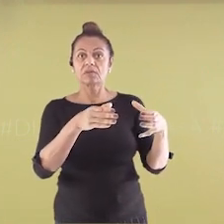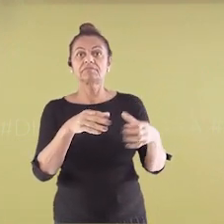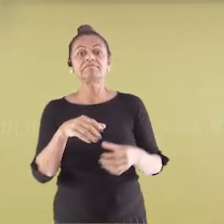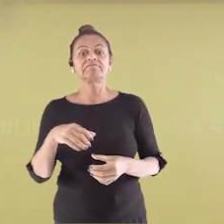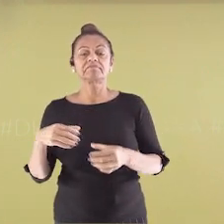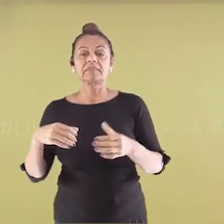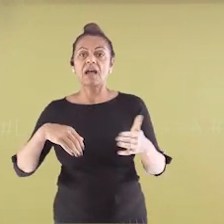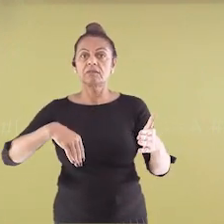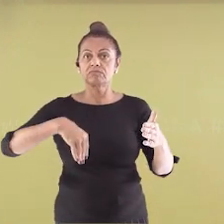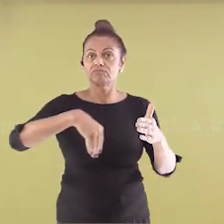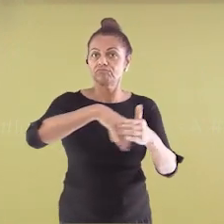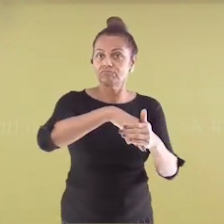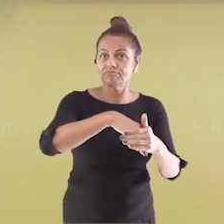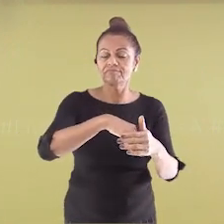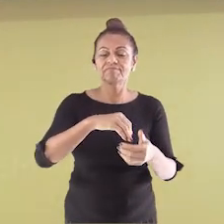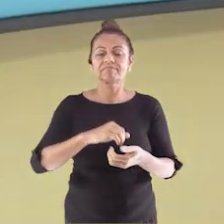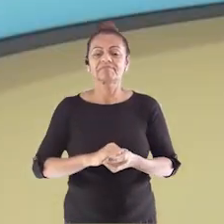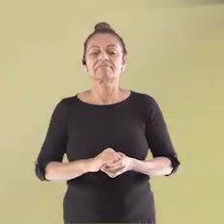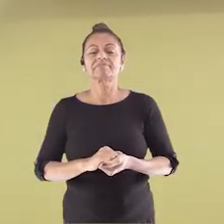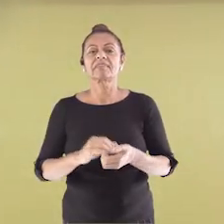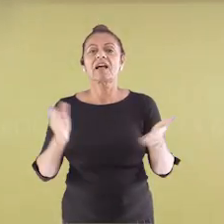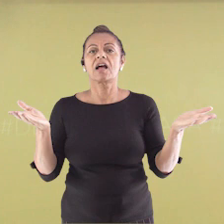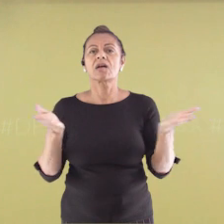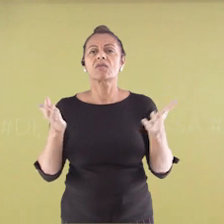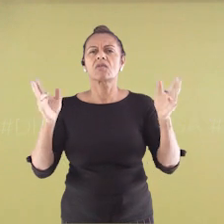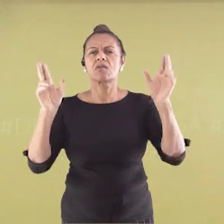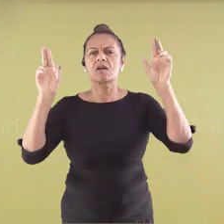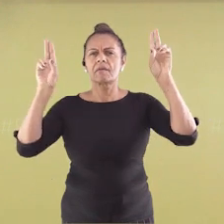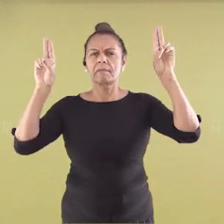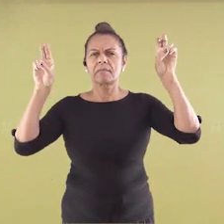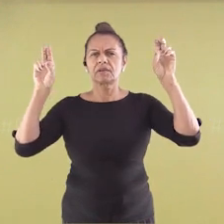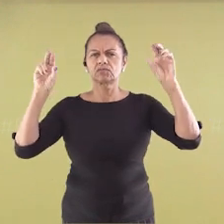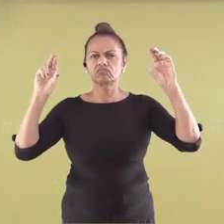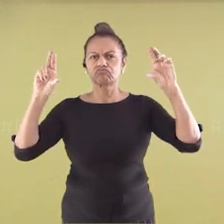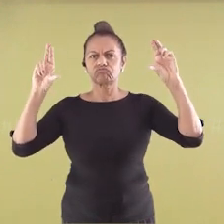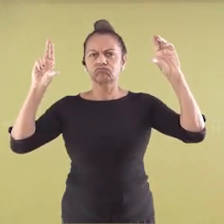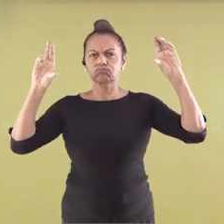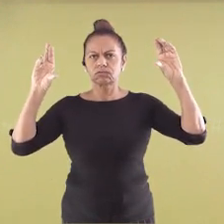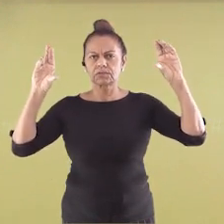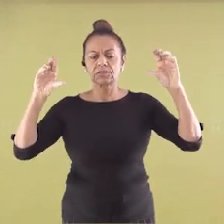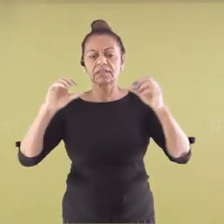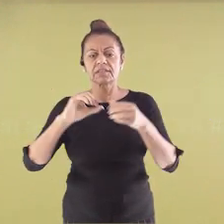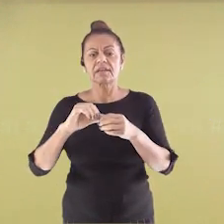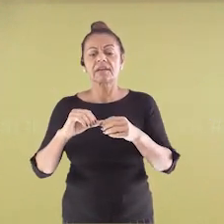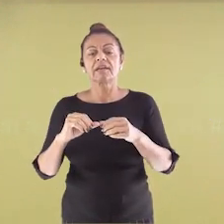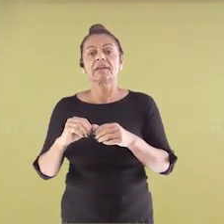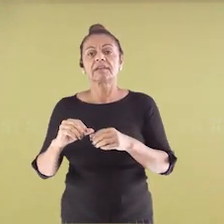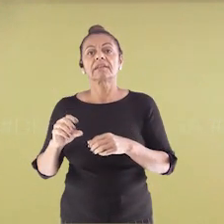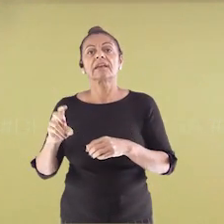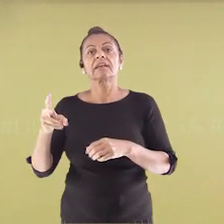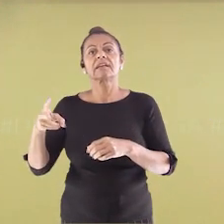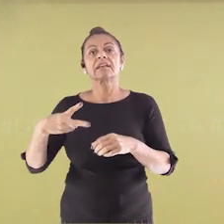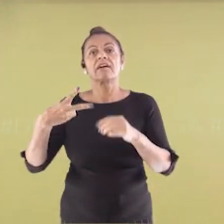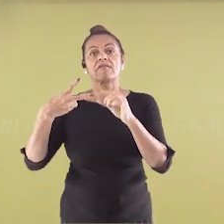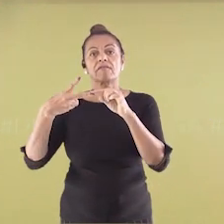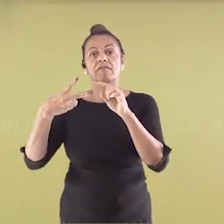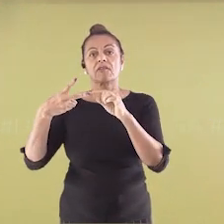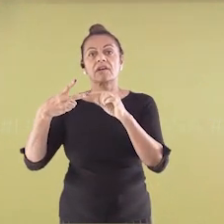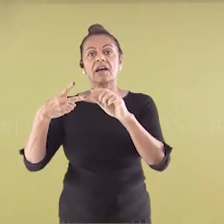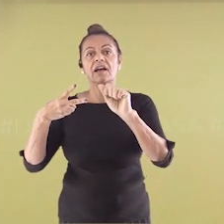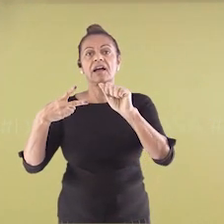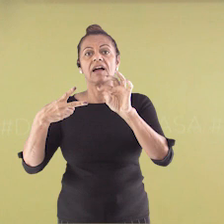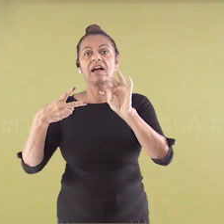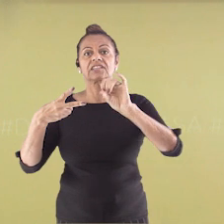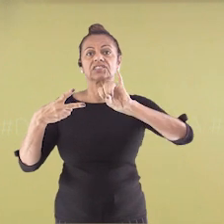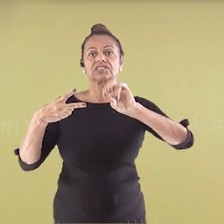está realizando a ação sobre o verbo. Vamos ver um exemplo de manchete que está na voz ativa? Olhem